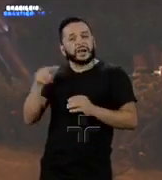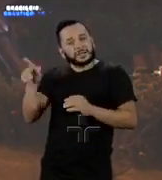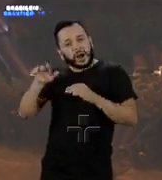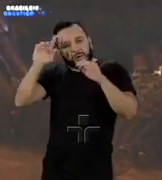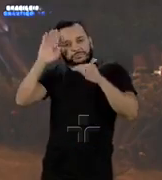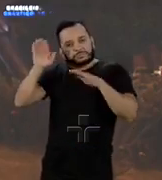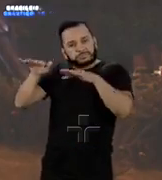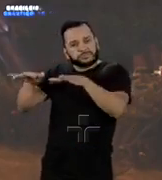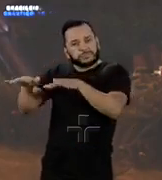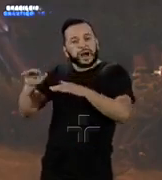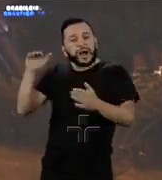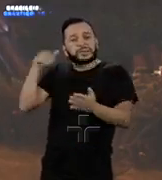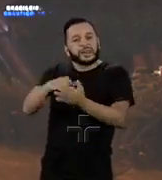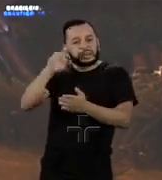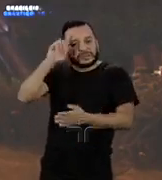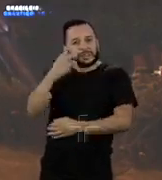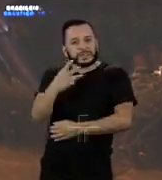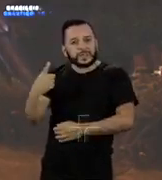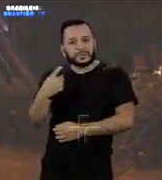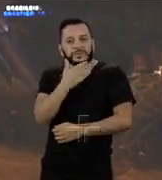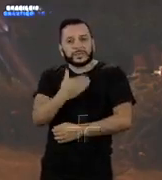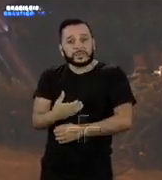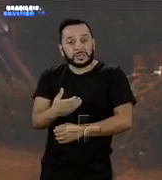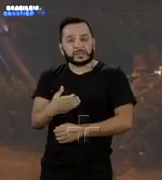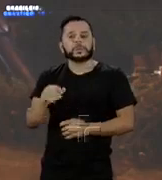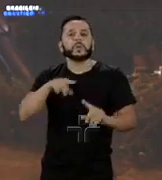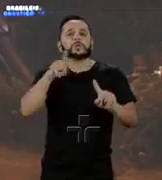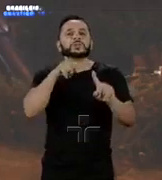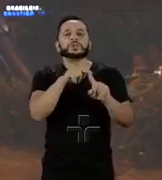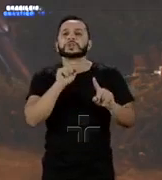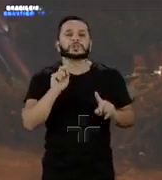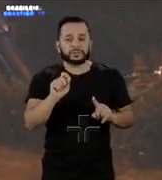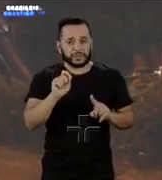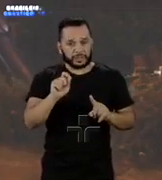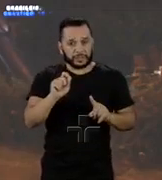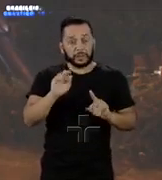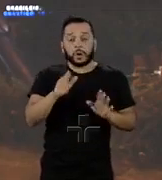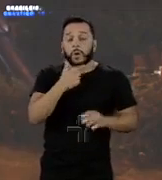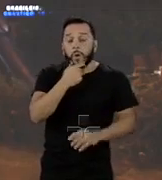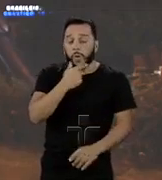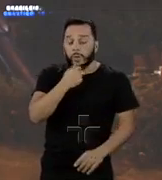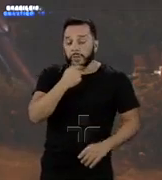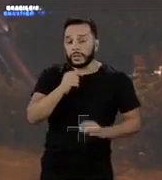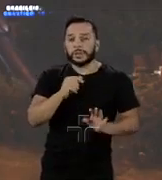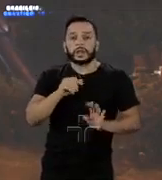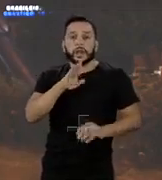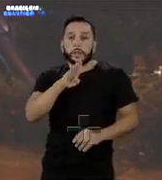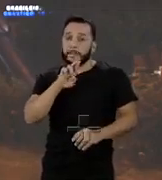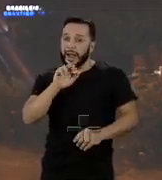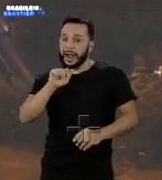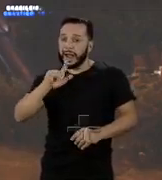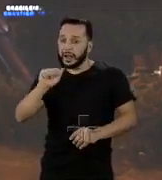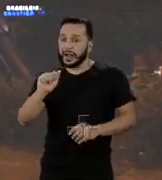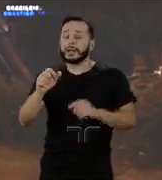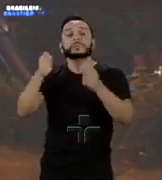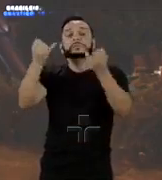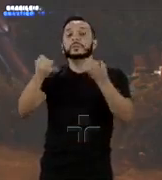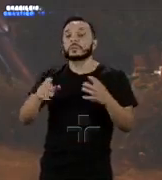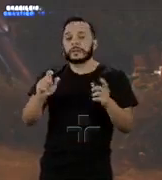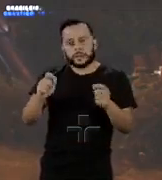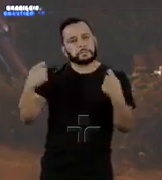de dezembro. Um dos objetivos destacados pelo interventor, general Braga Neto, é a recuperação da